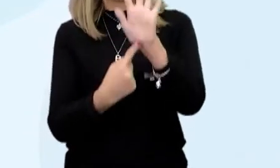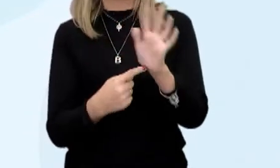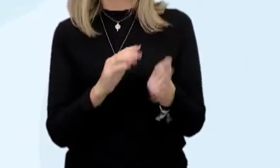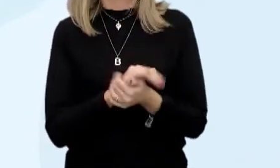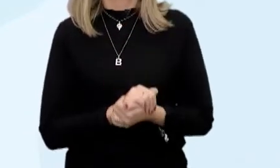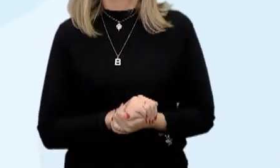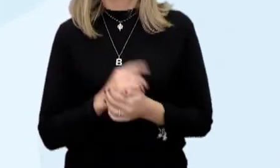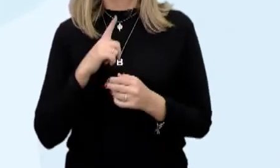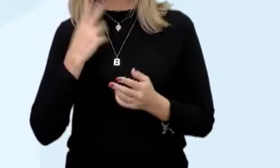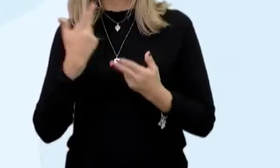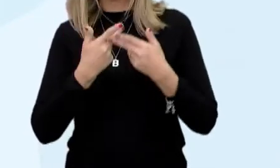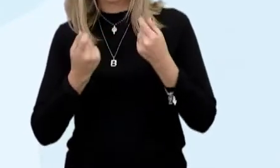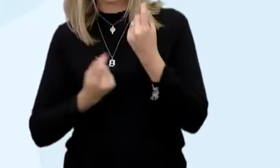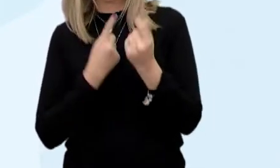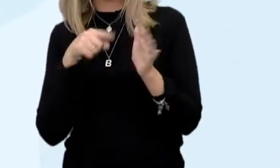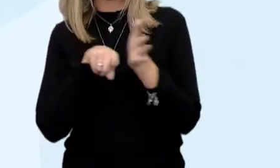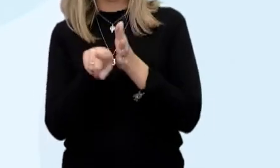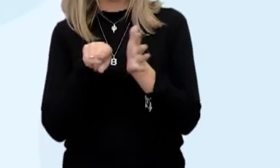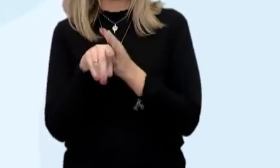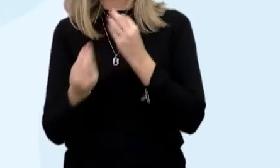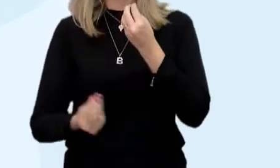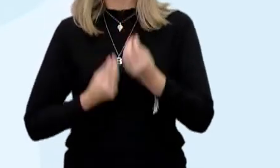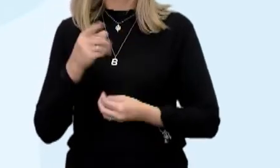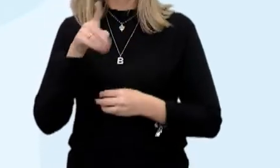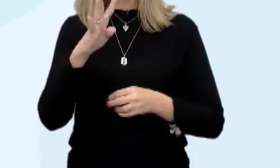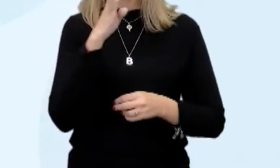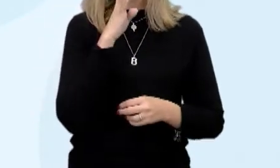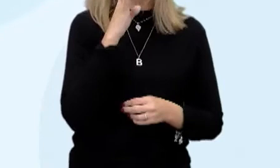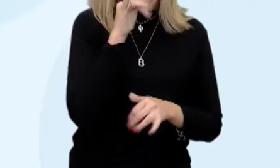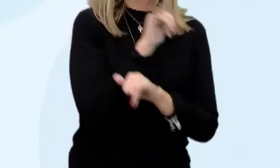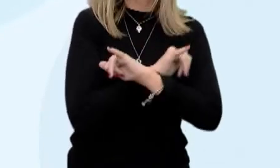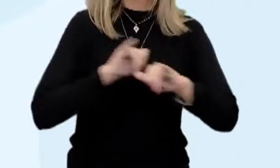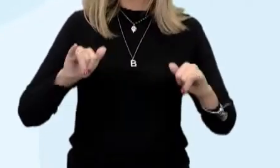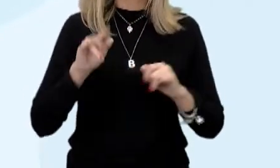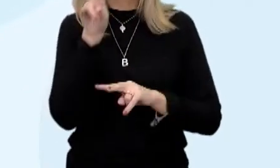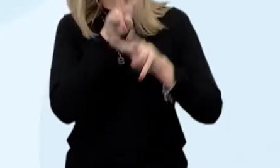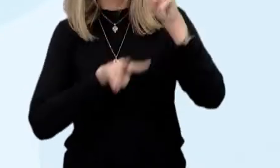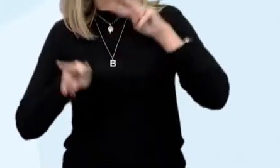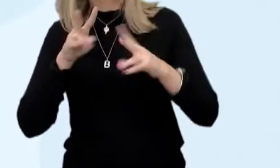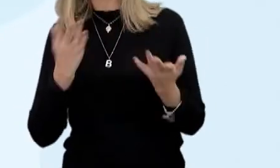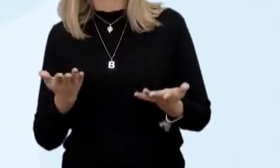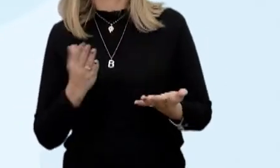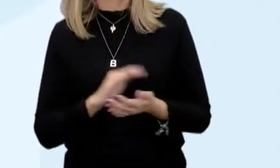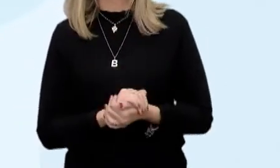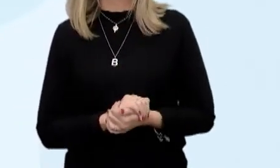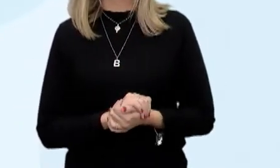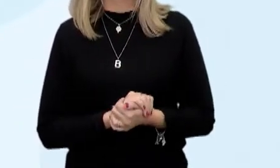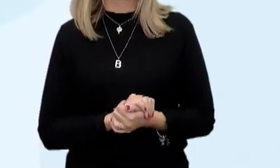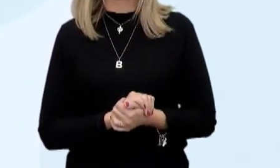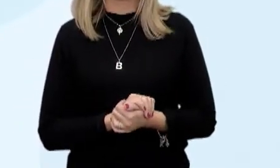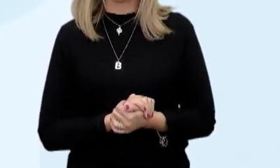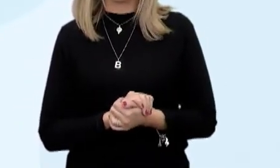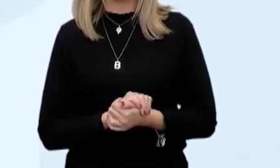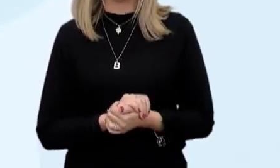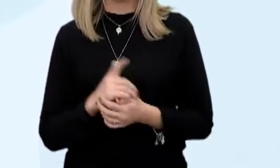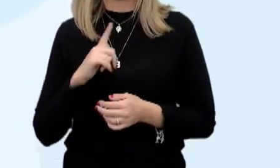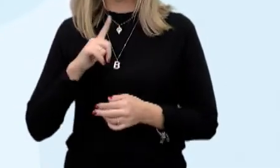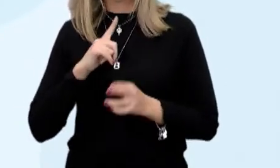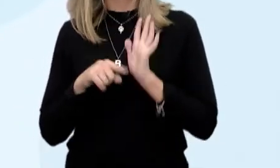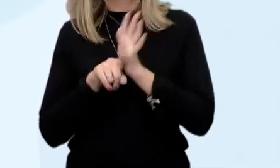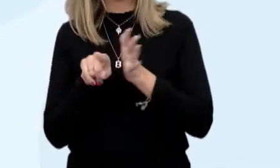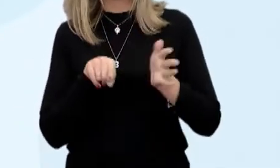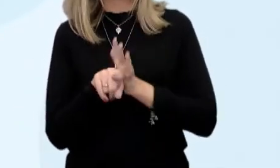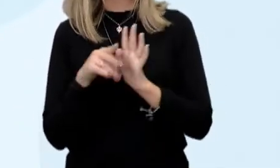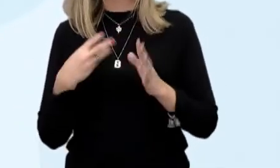nós temos algumas perguntas norteadoras que vocês podem responder no caderno de vocês com relação a esse bate-papo que nós estamos tendo, com